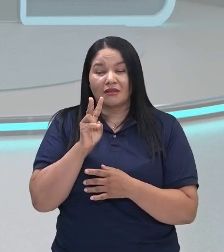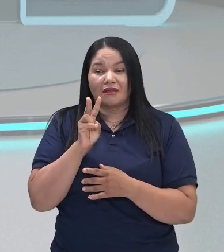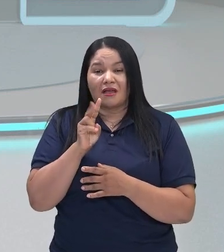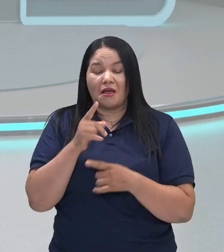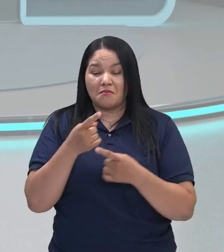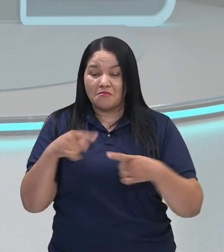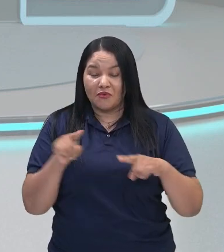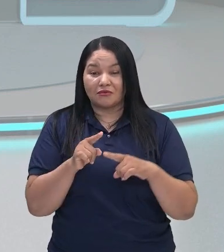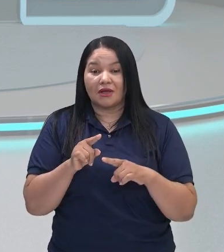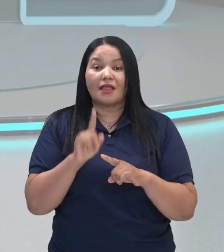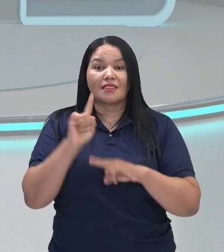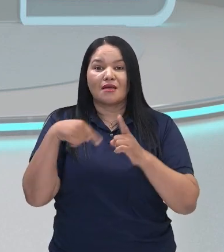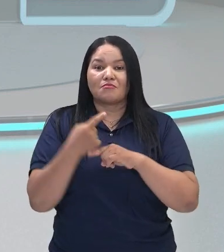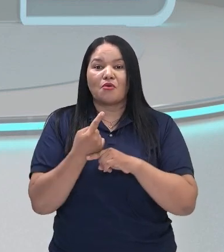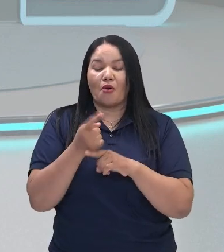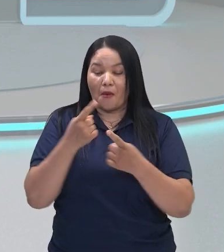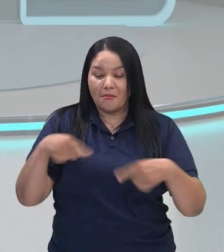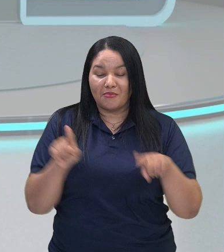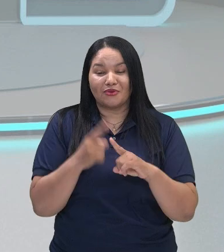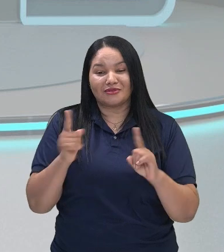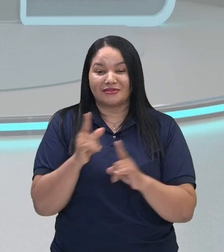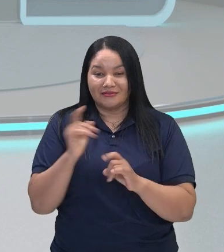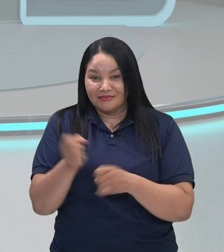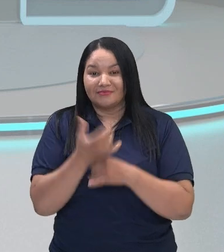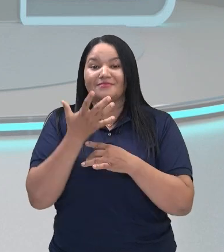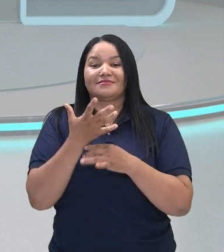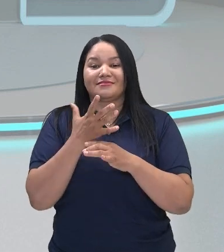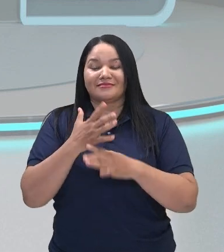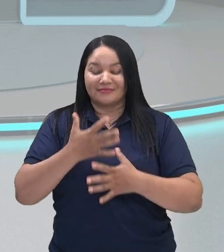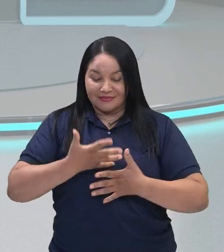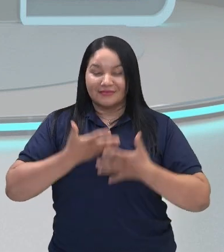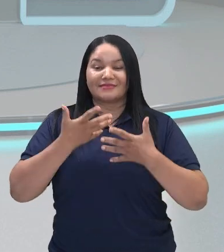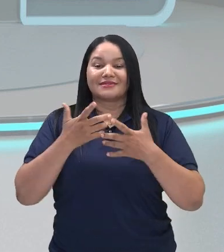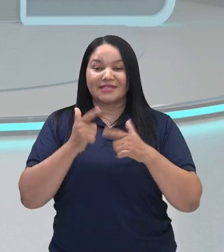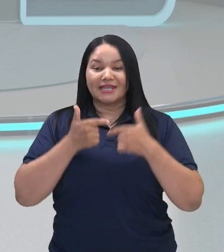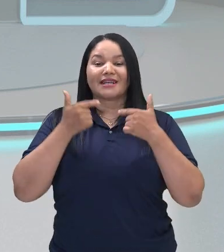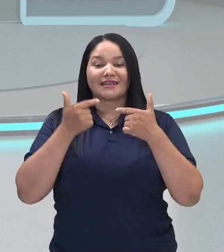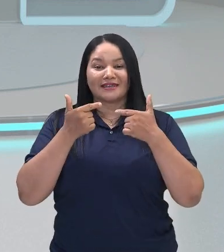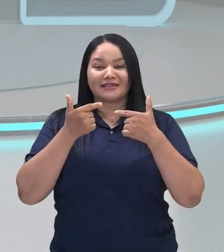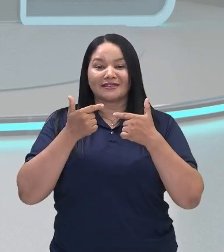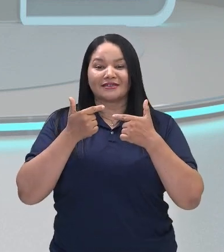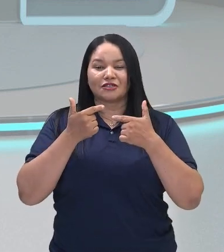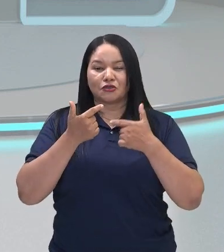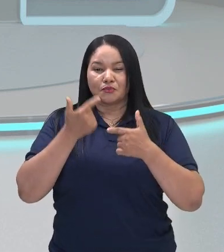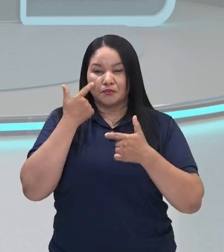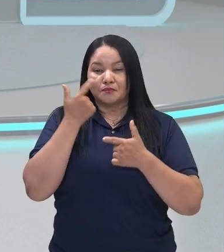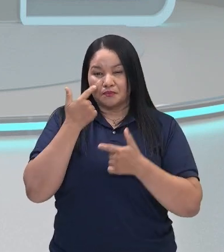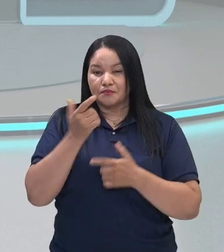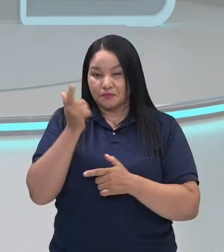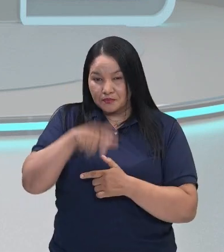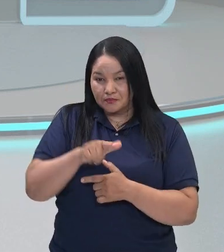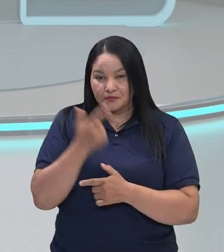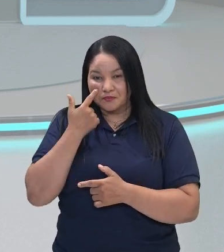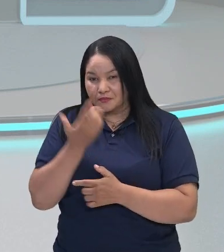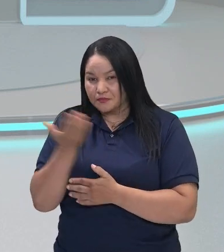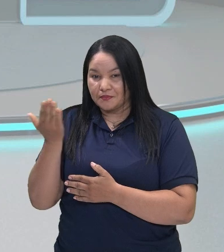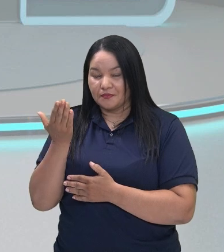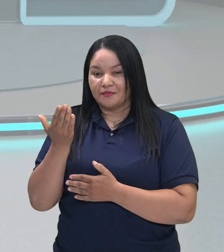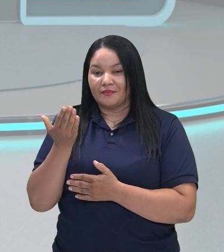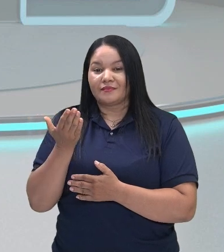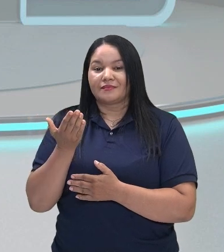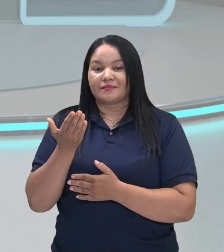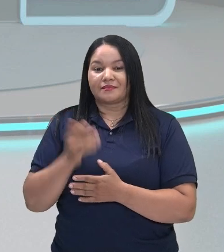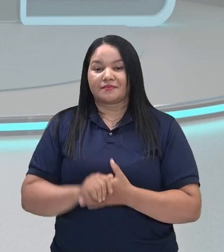música mais alegre, aquilo também mexe com você, te dá ânimo, como a imagem a seguir, que a gente consegue